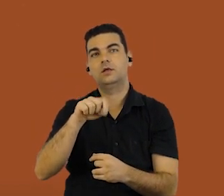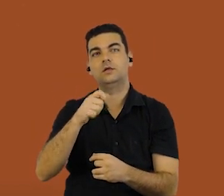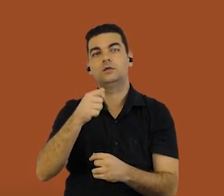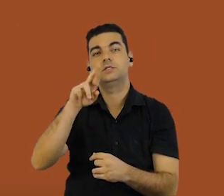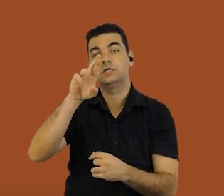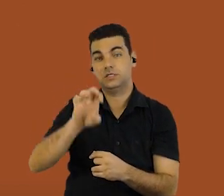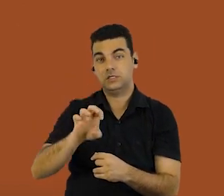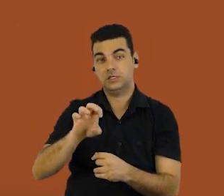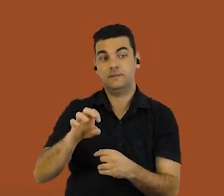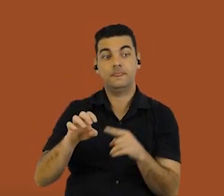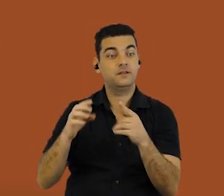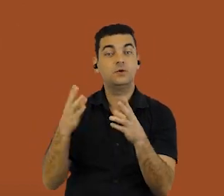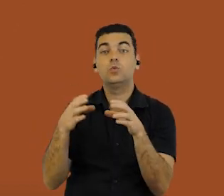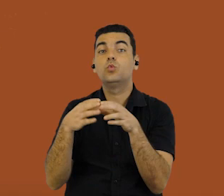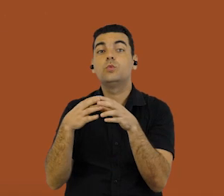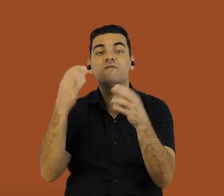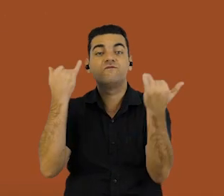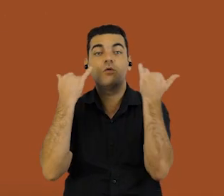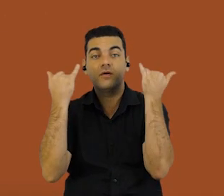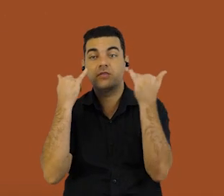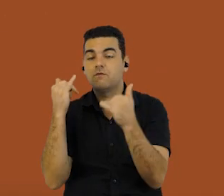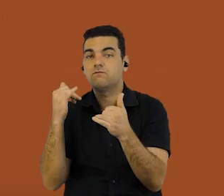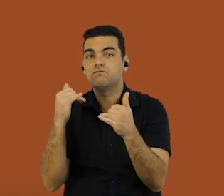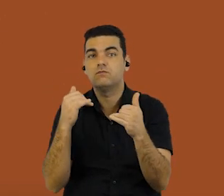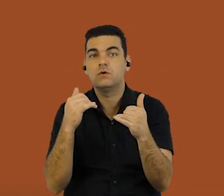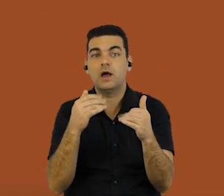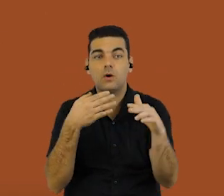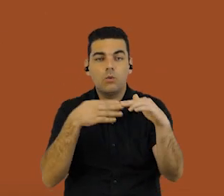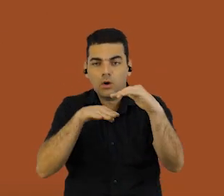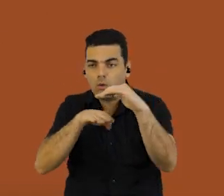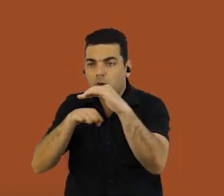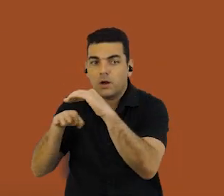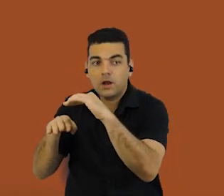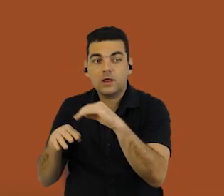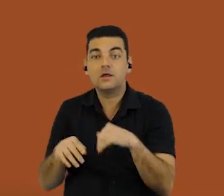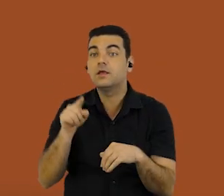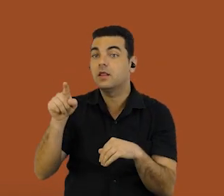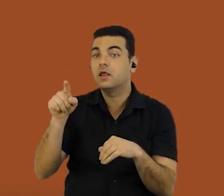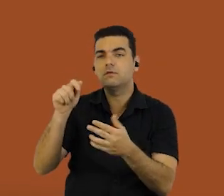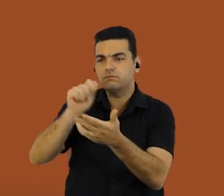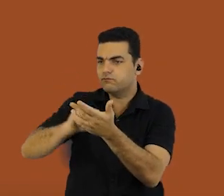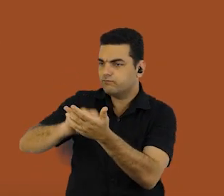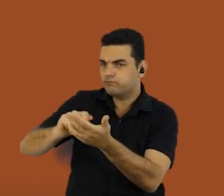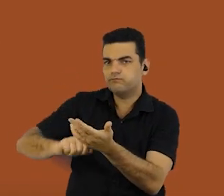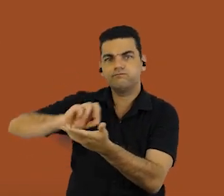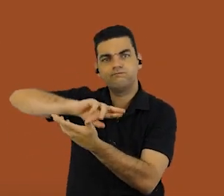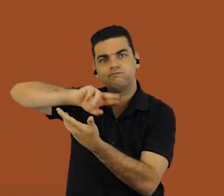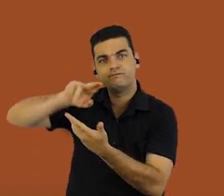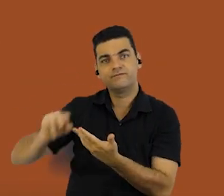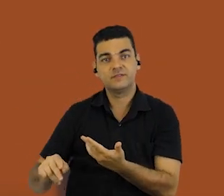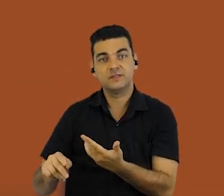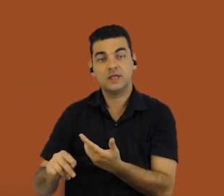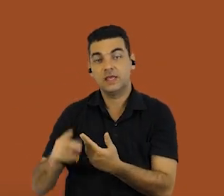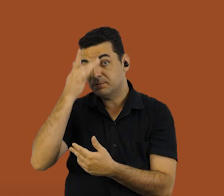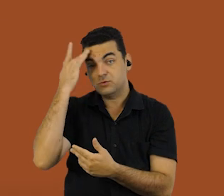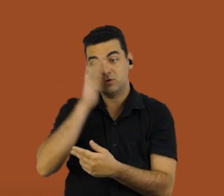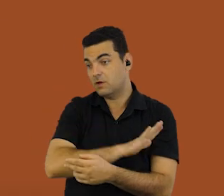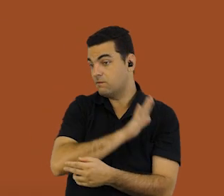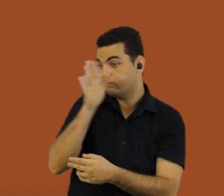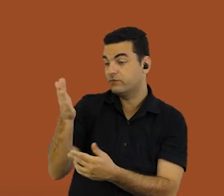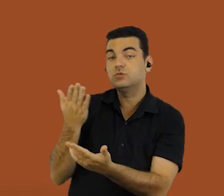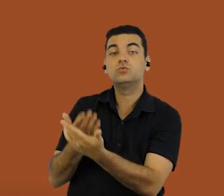e ali ela fazia um conjunto de coletas de pergaminhos, onde eles eram transcritos, onde eles eram